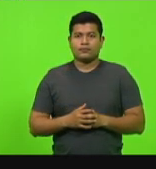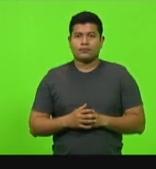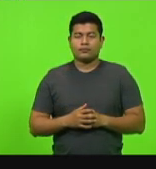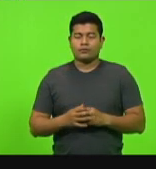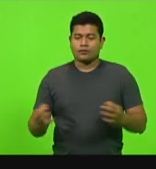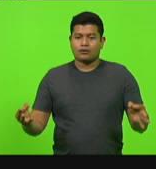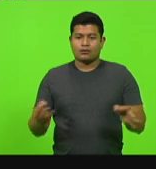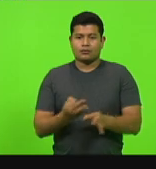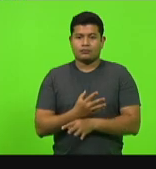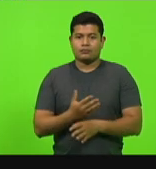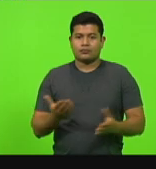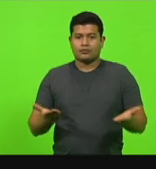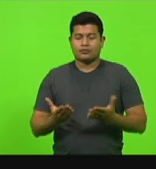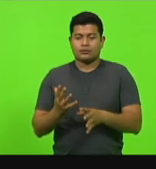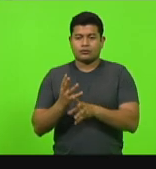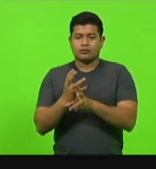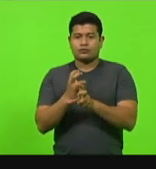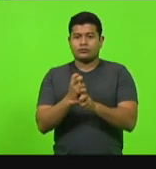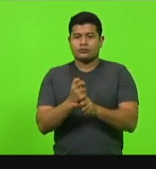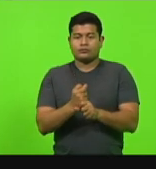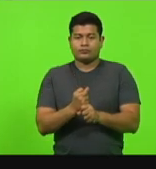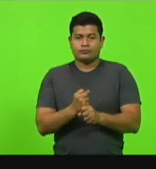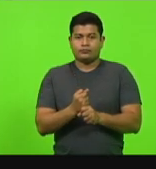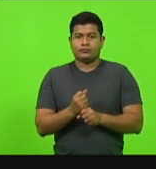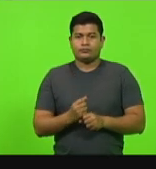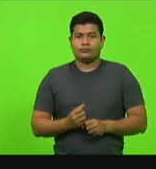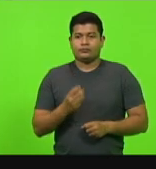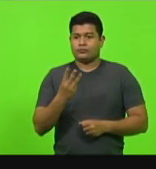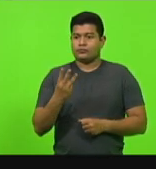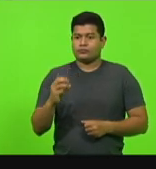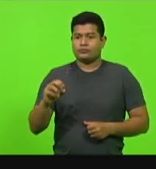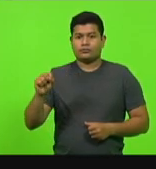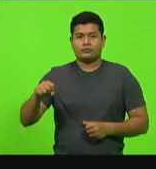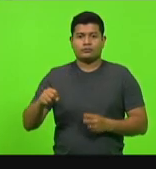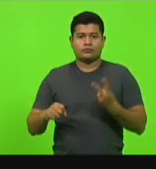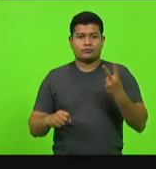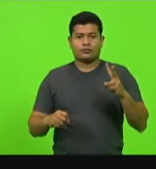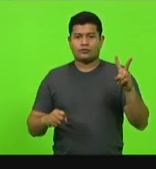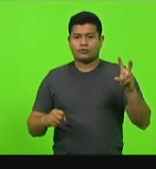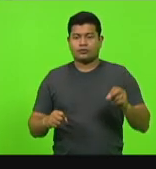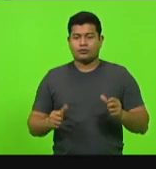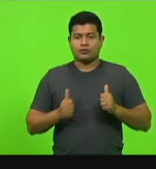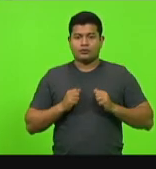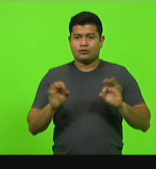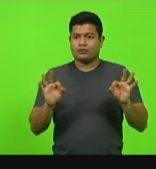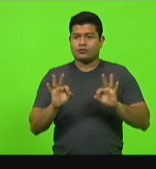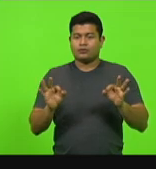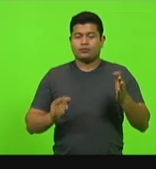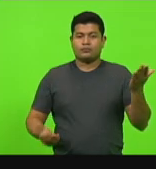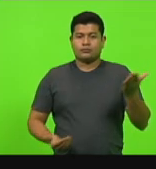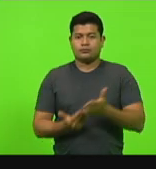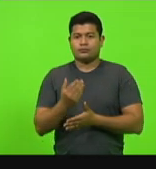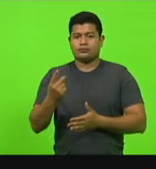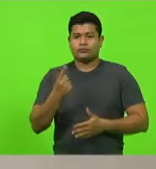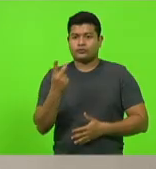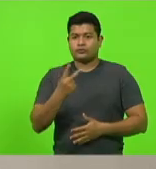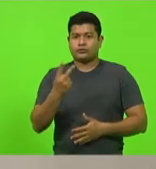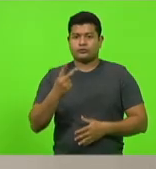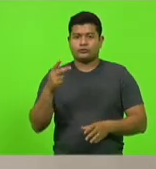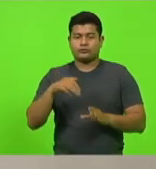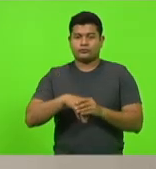Encerrada a votação, colho o resultado. 30 votos sim, 2 votos não, nenhuma abstenção. Aprovado em segundo turno.